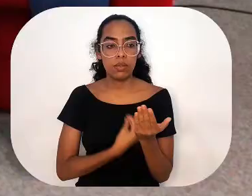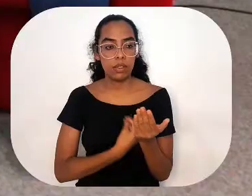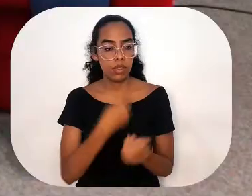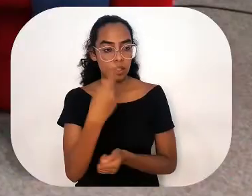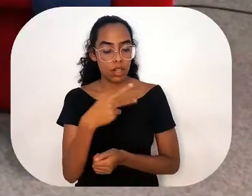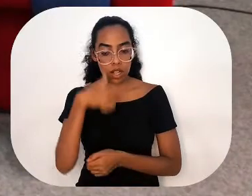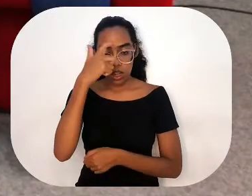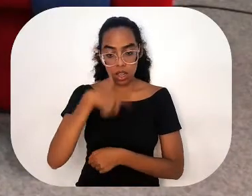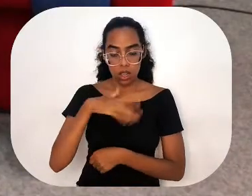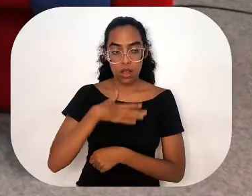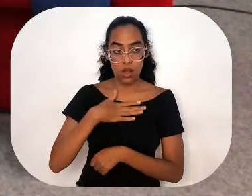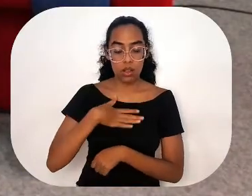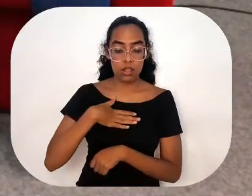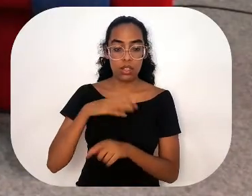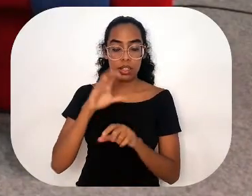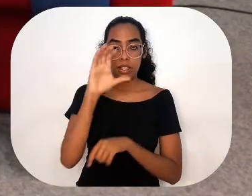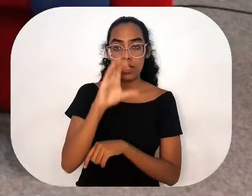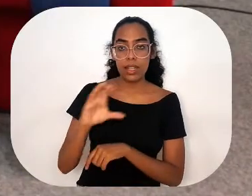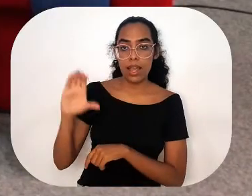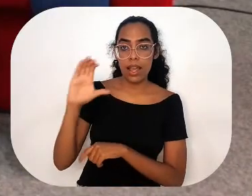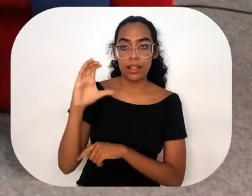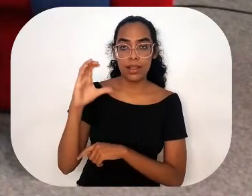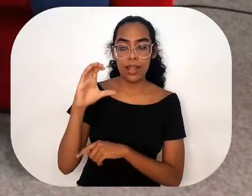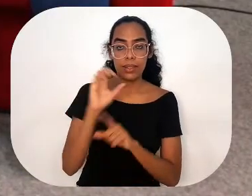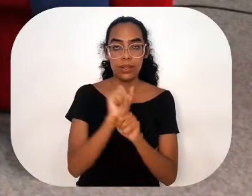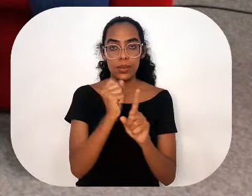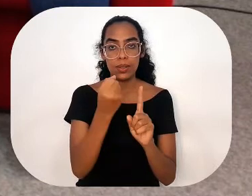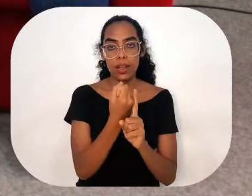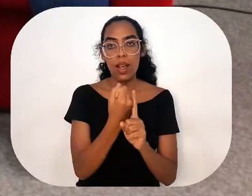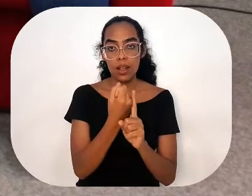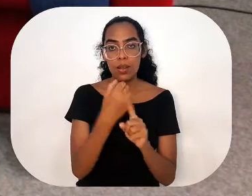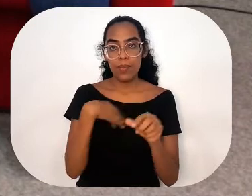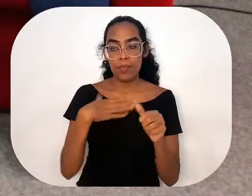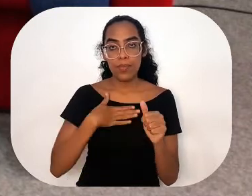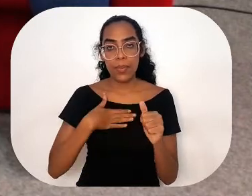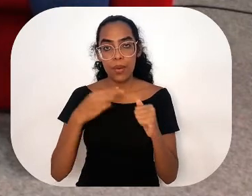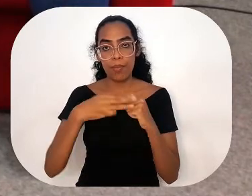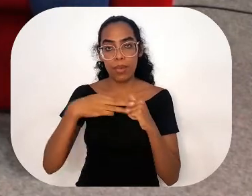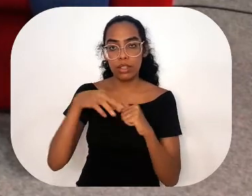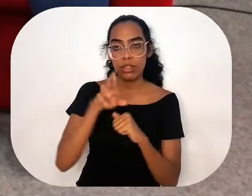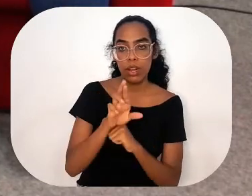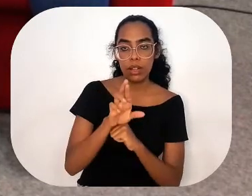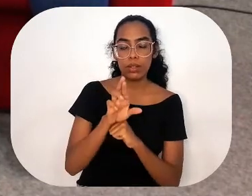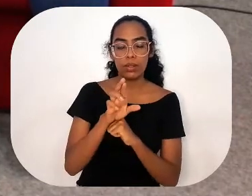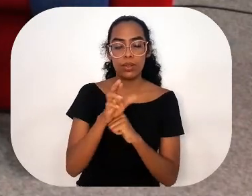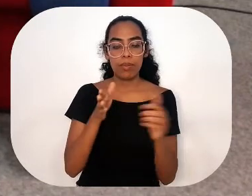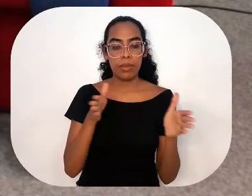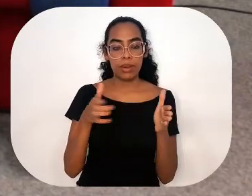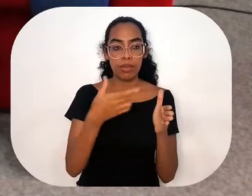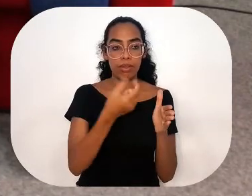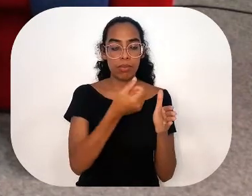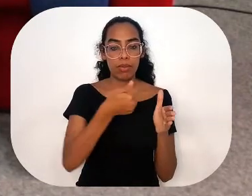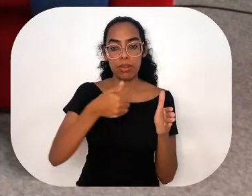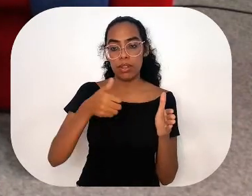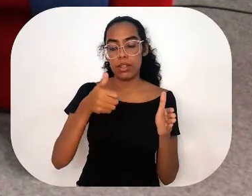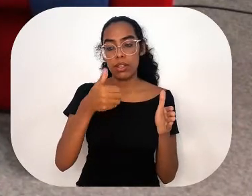né eu nas Ciências Sociais foi o meu mestrado e defendido em 2005 e o professor Tiago que